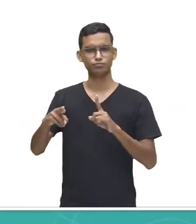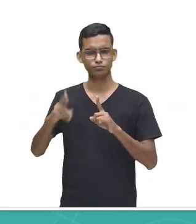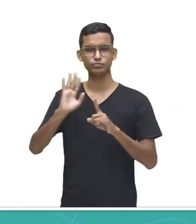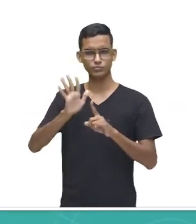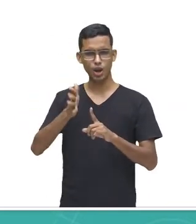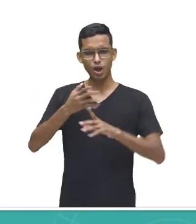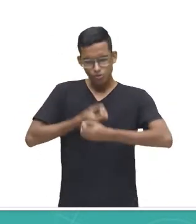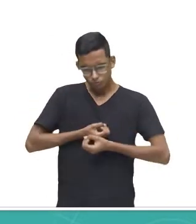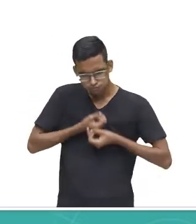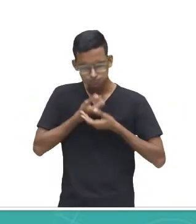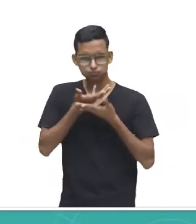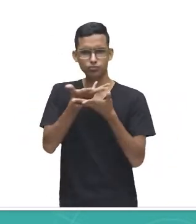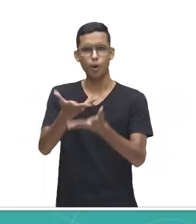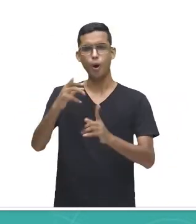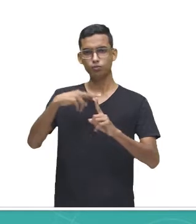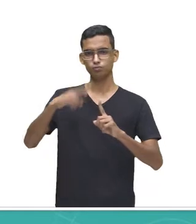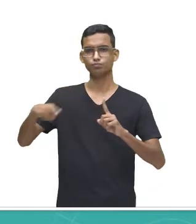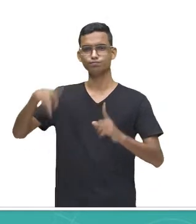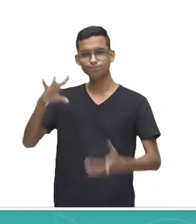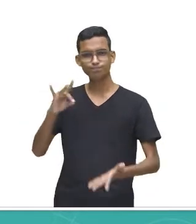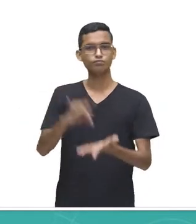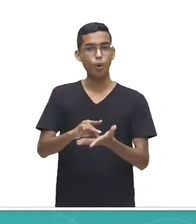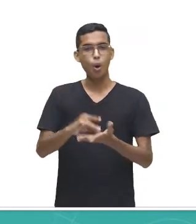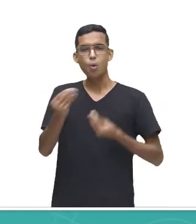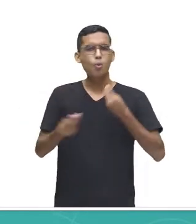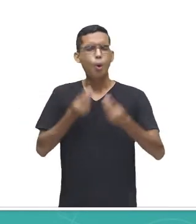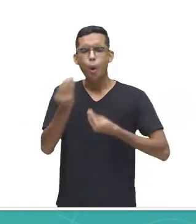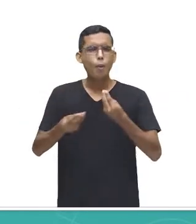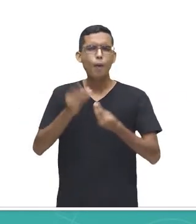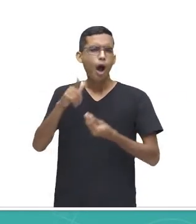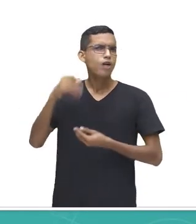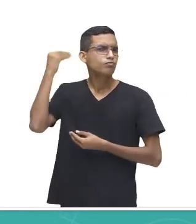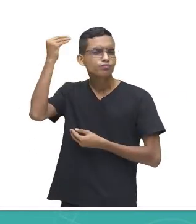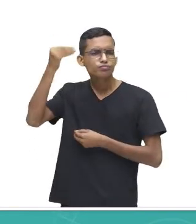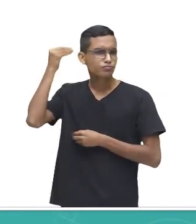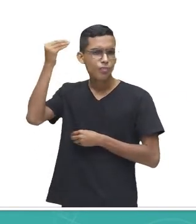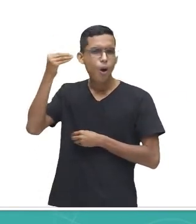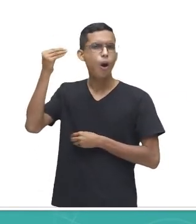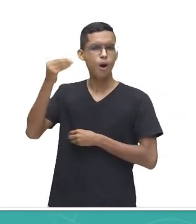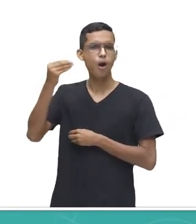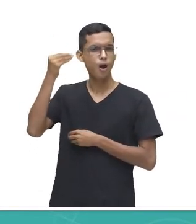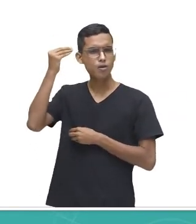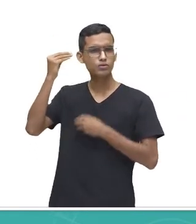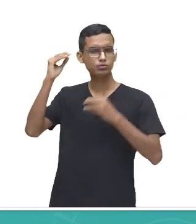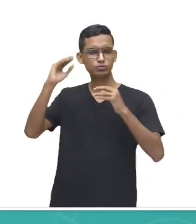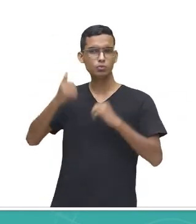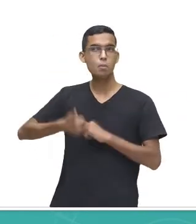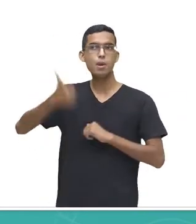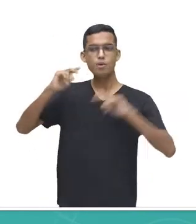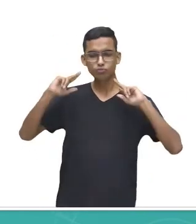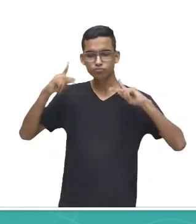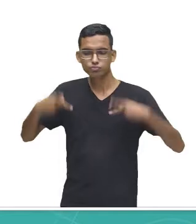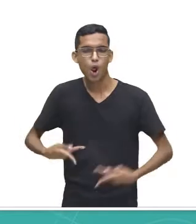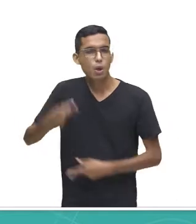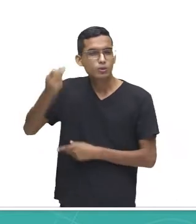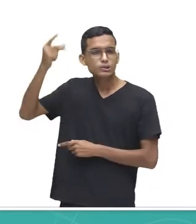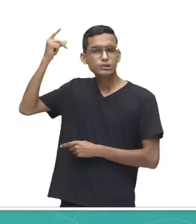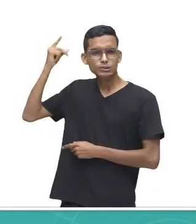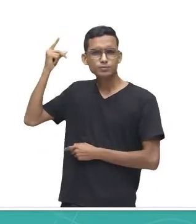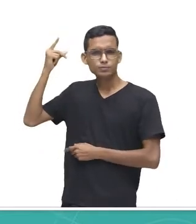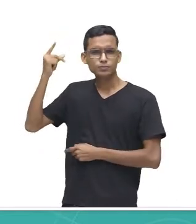experiência religiosa. Como era a experiência religiosa dos primeiros seres humanos que habitaram o